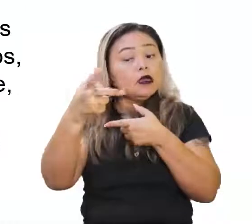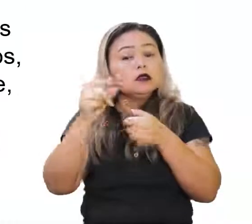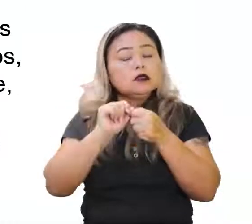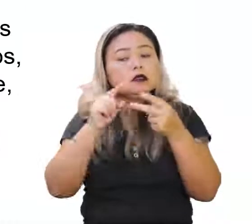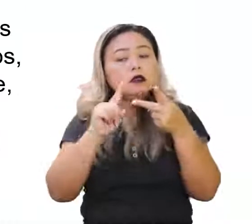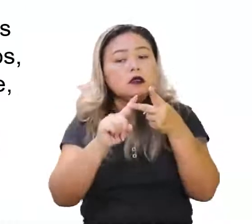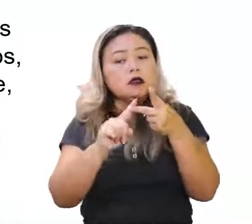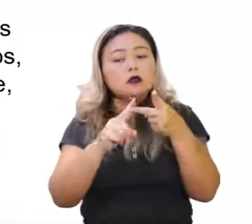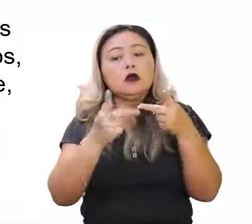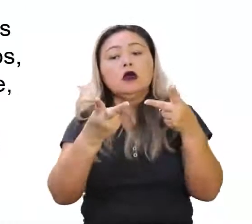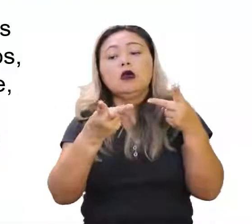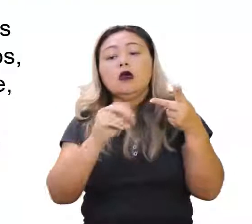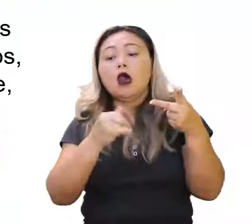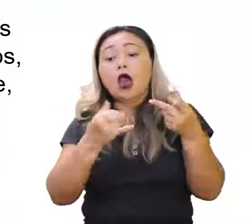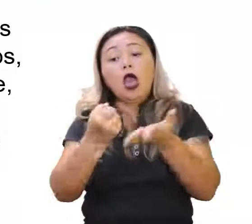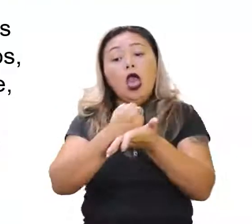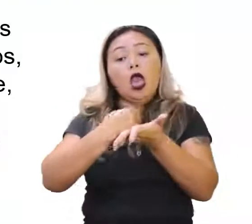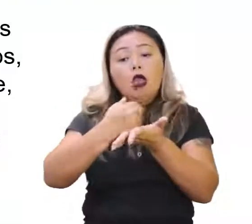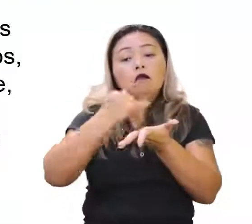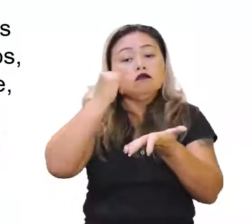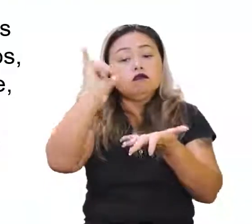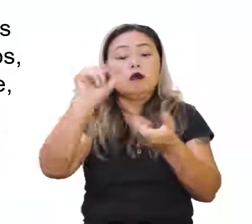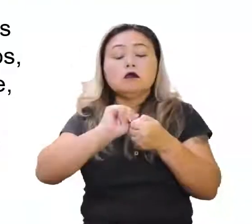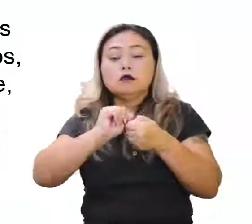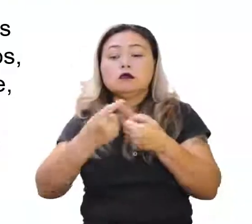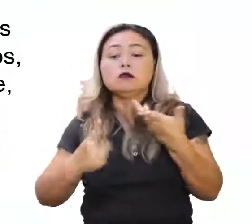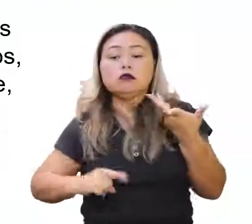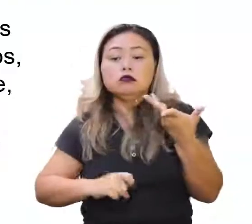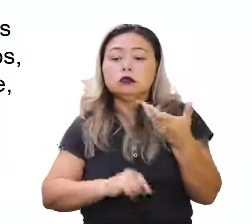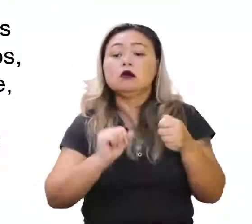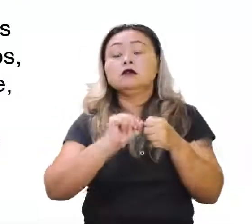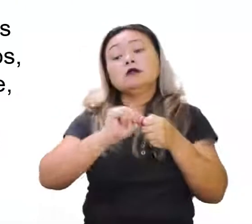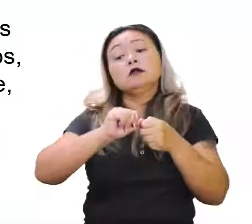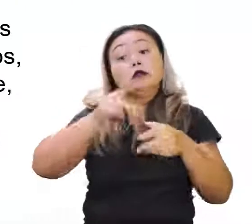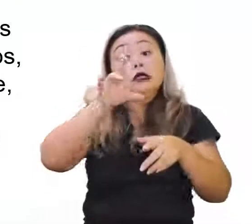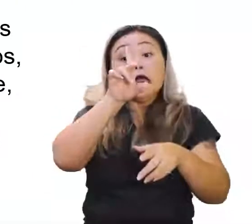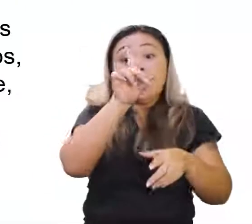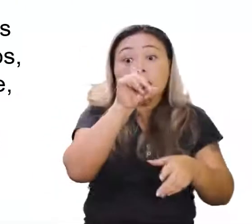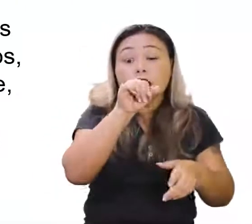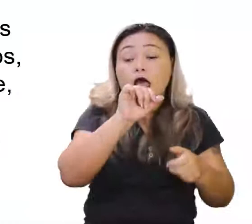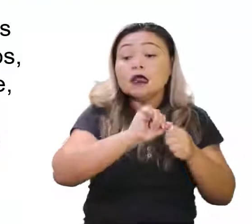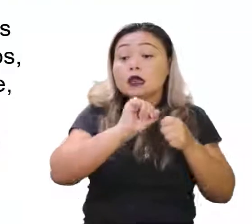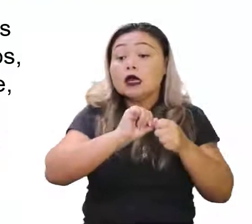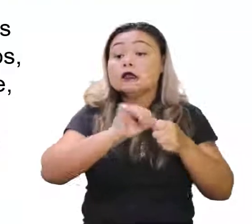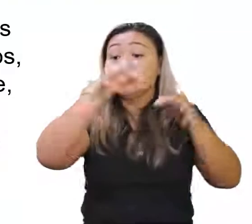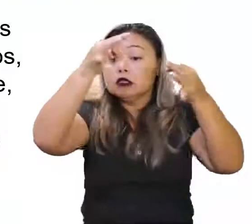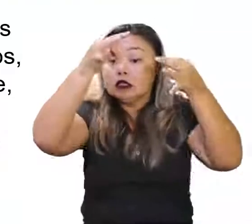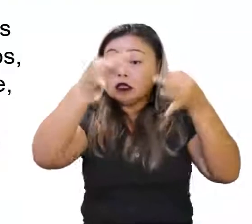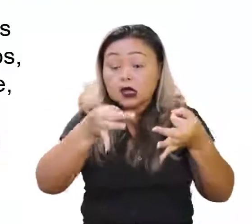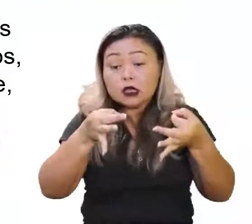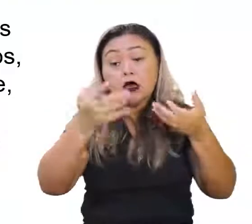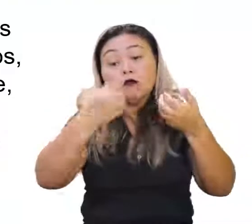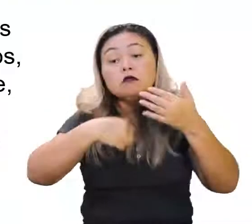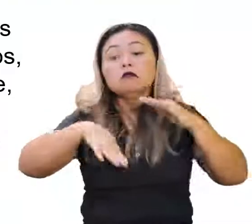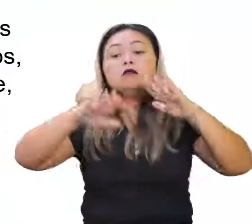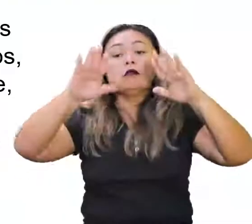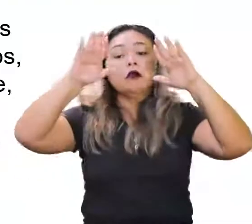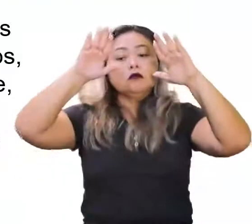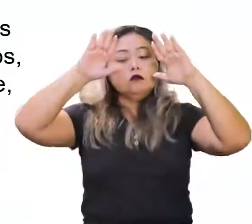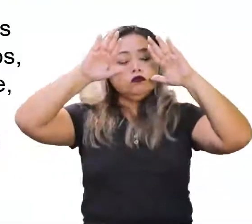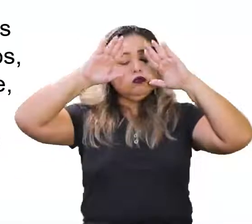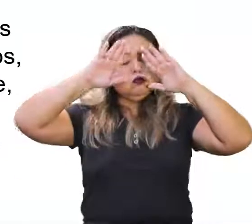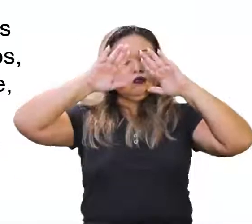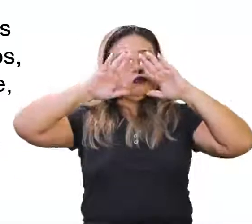vacinação, vermifugação, na data correta, esse animal pode baixar o sistema imunológico, que